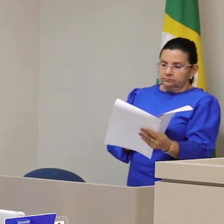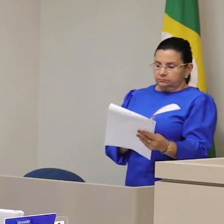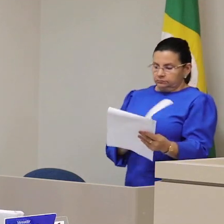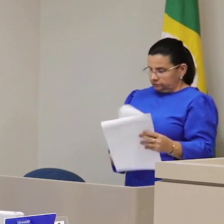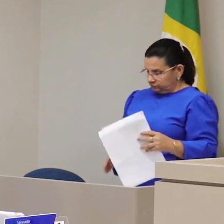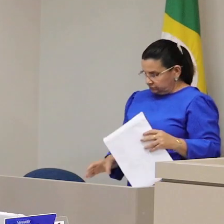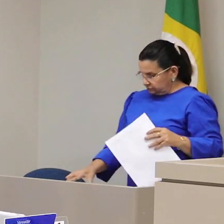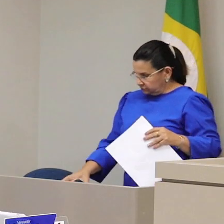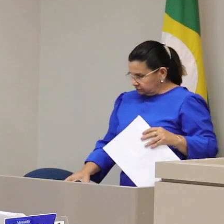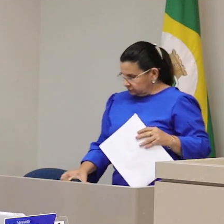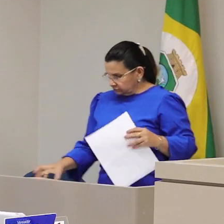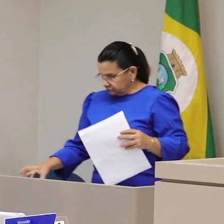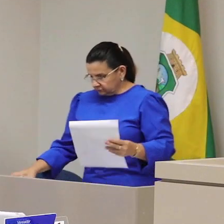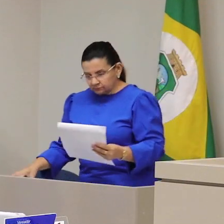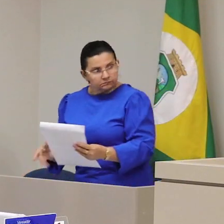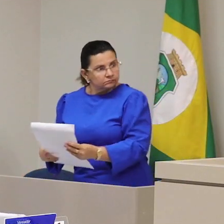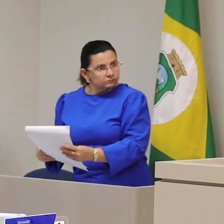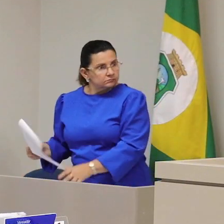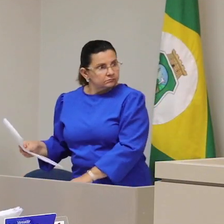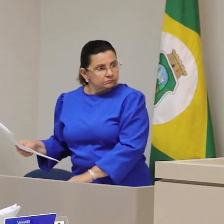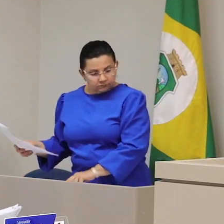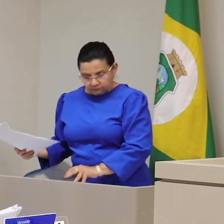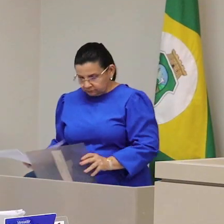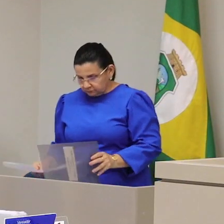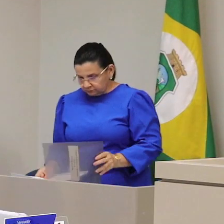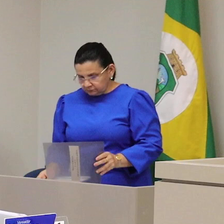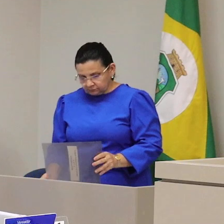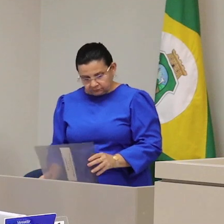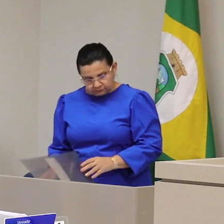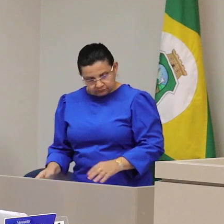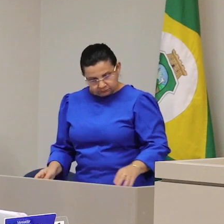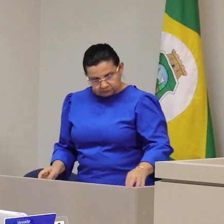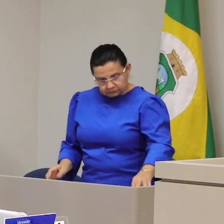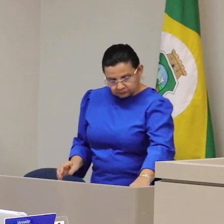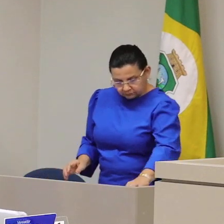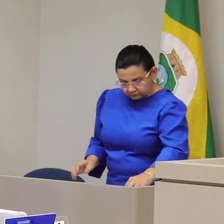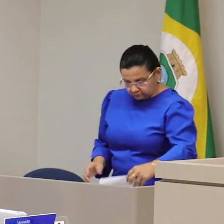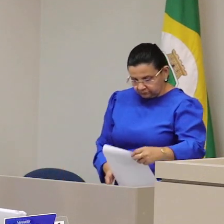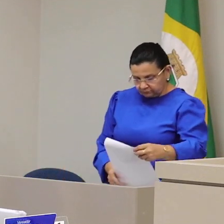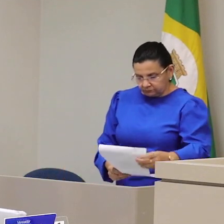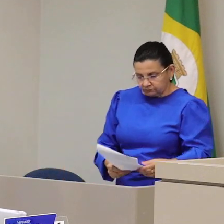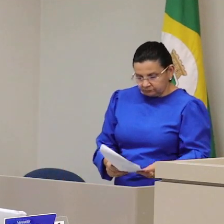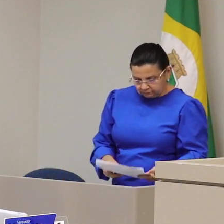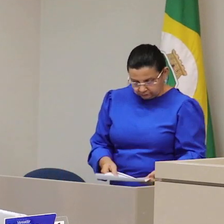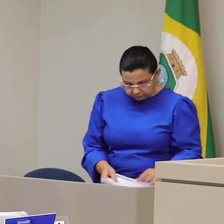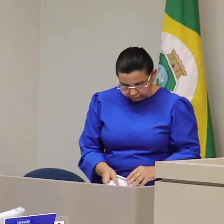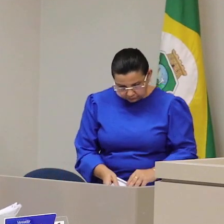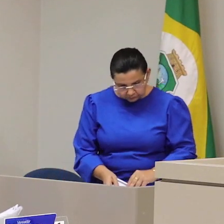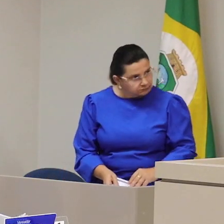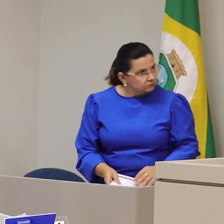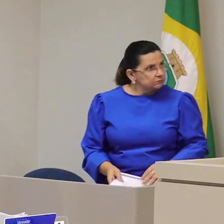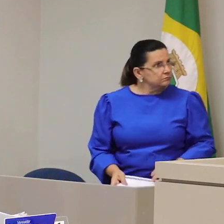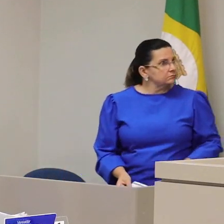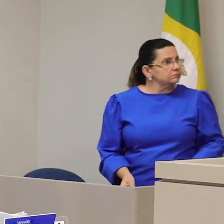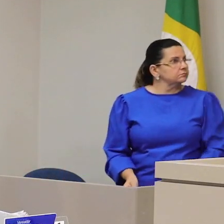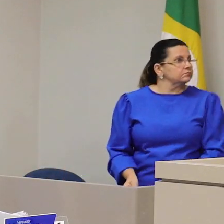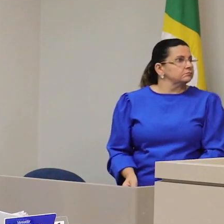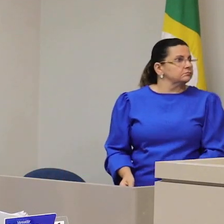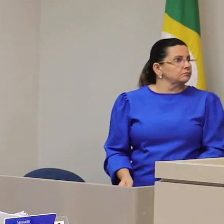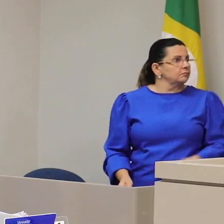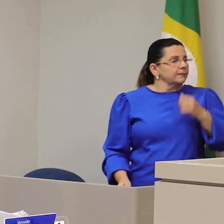Vicente Rodrigues Maia veio morar aos 16 anos em Tabuleiro do Norte onde viveu até seus últimos dias de